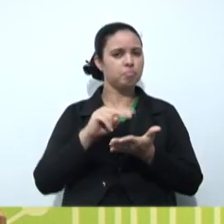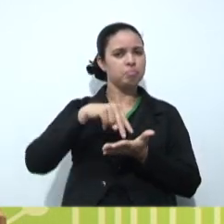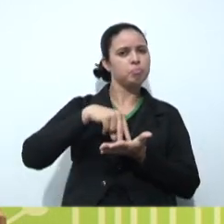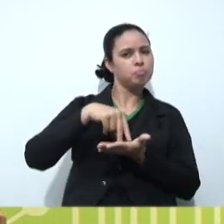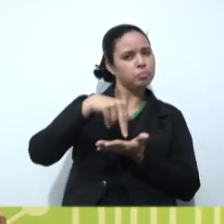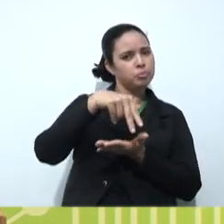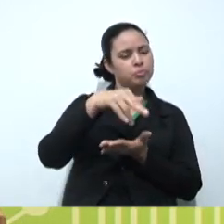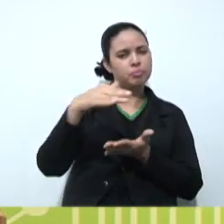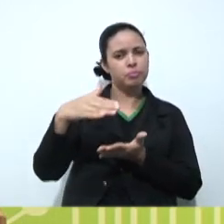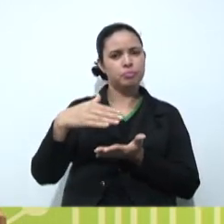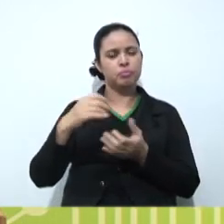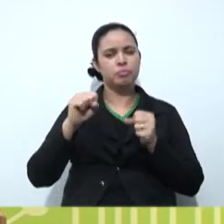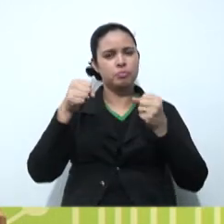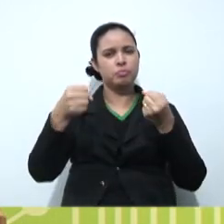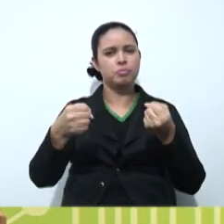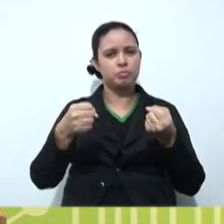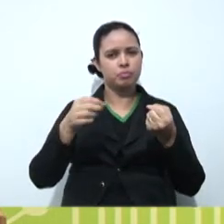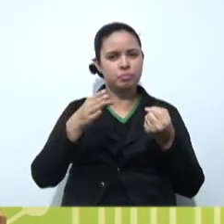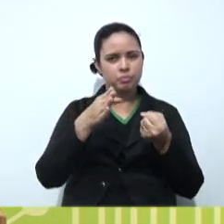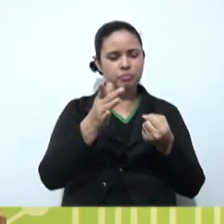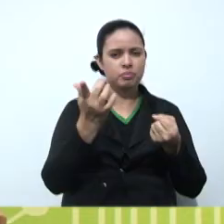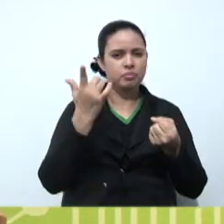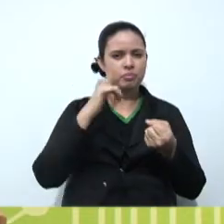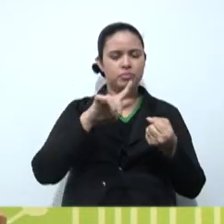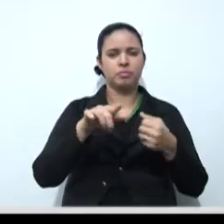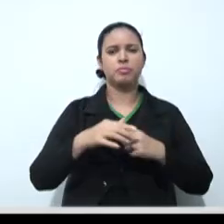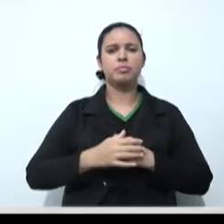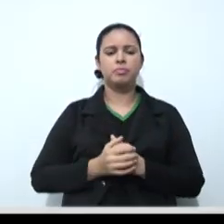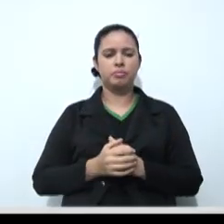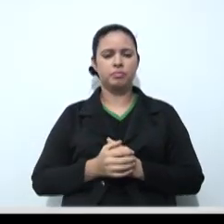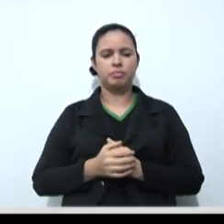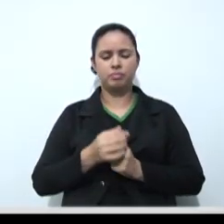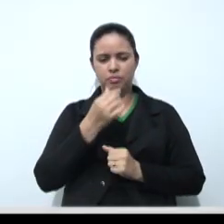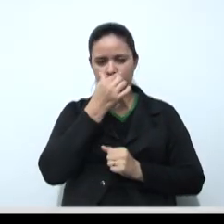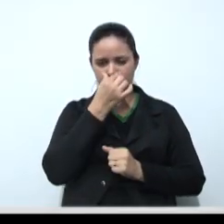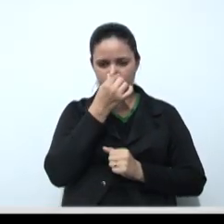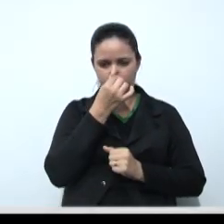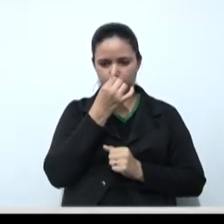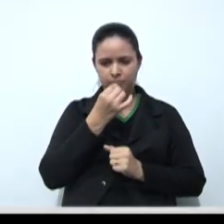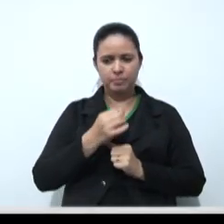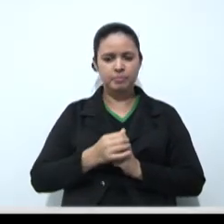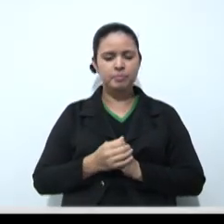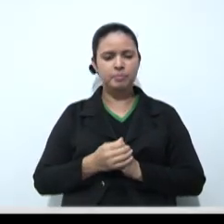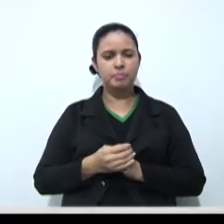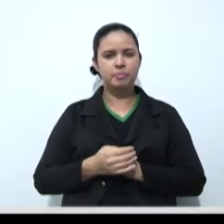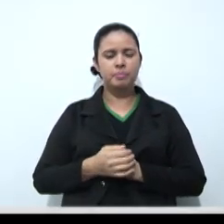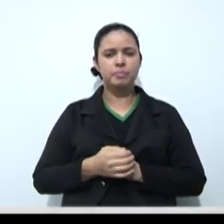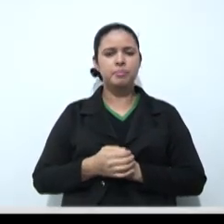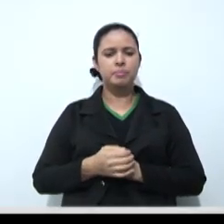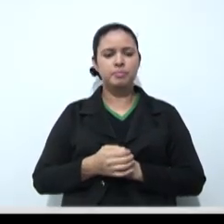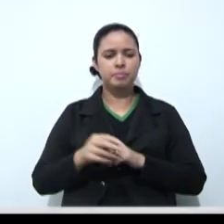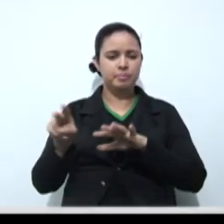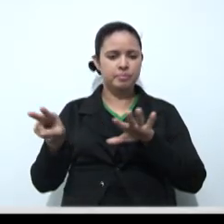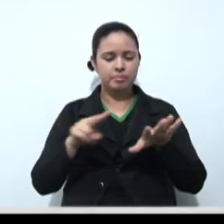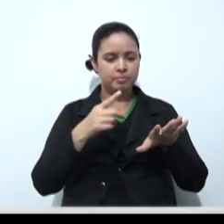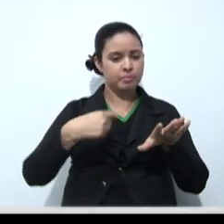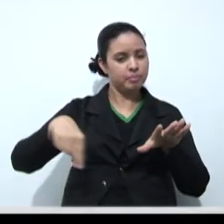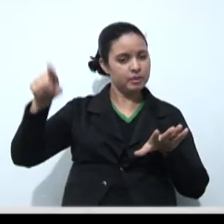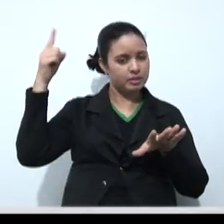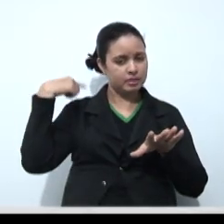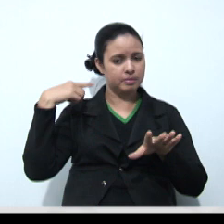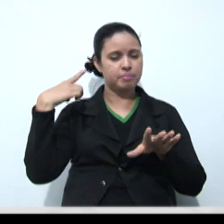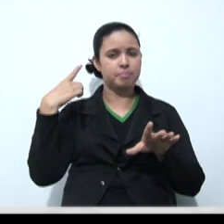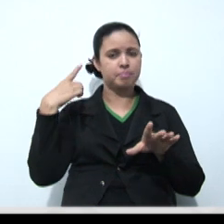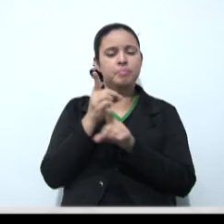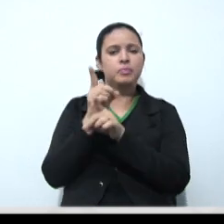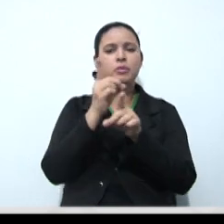estarão logo mais à sua frente. Vamos começar então nossa teleaula. Na aula passada nós identificamos as doenças